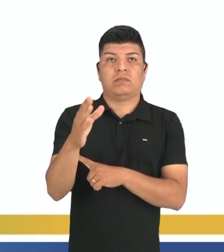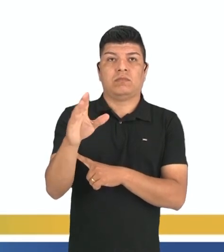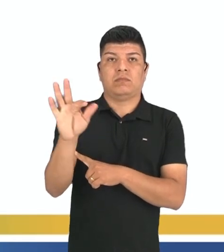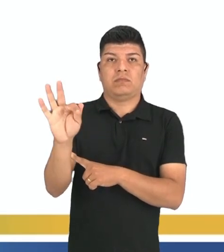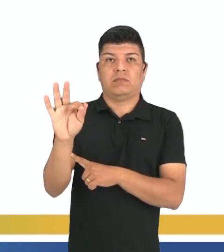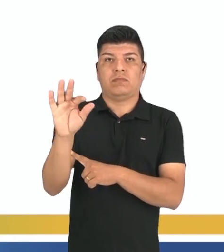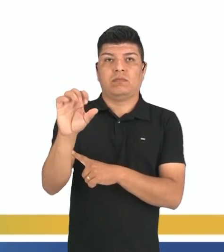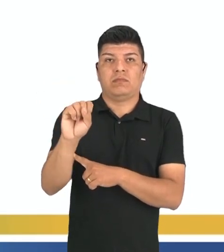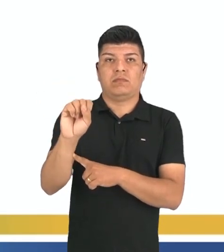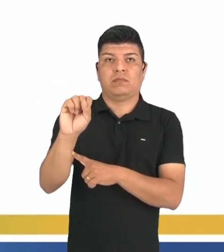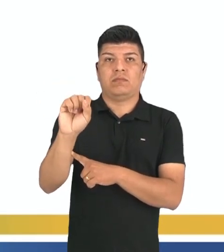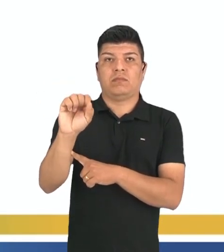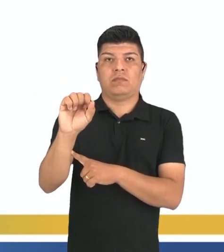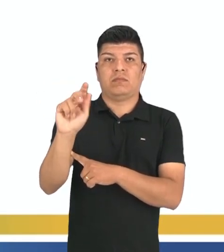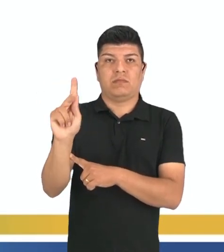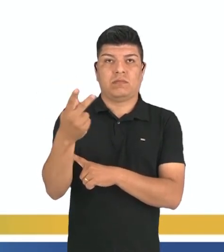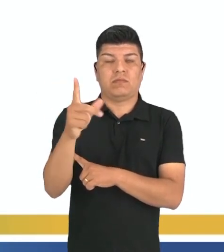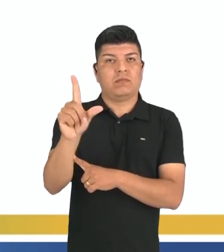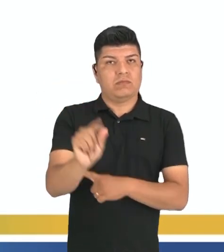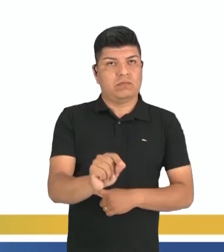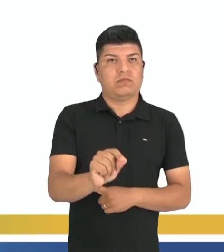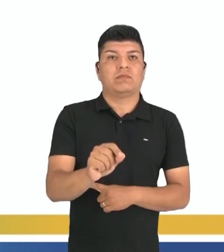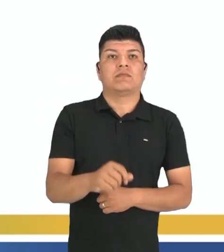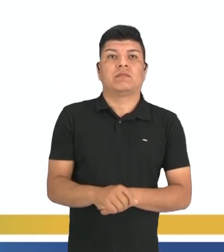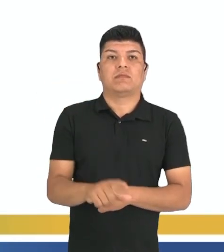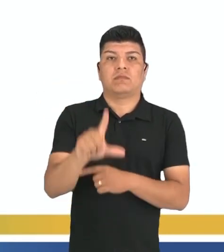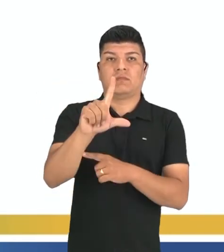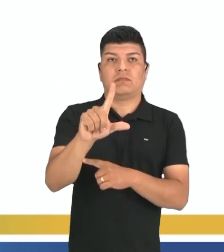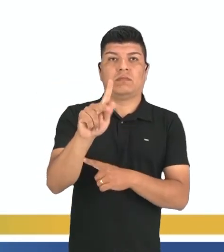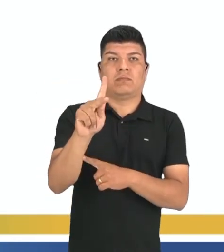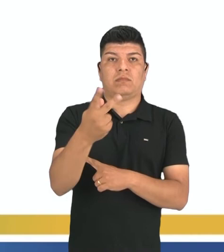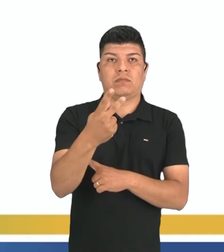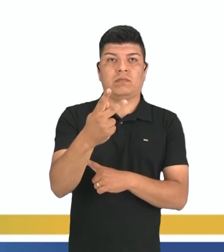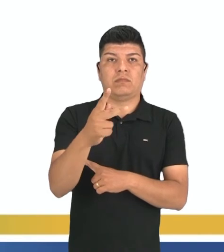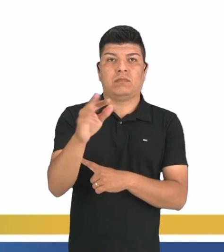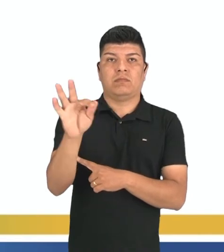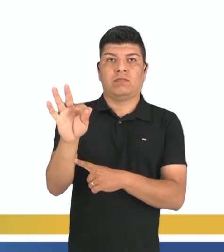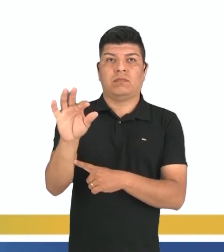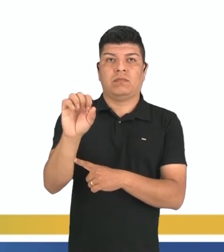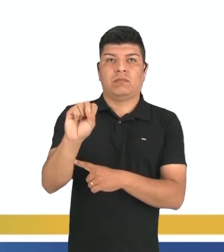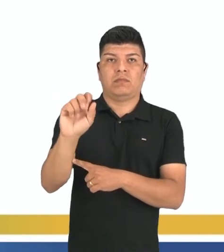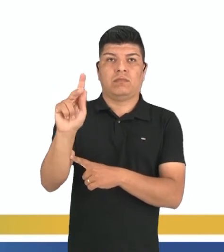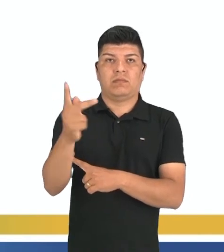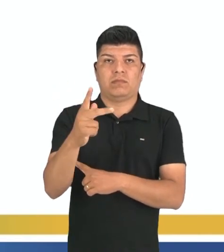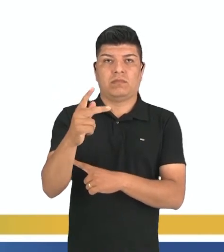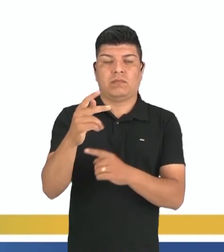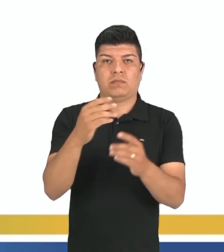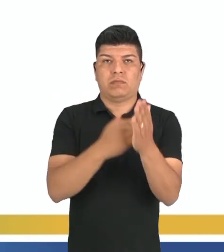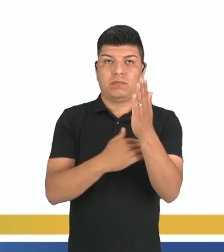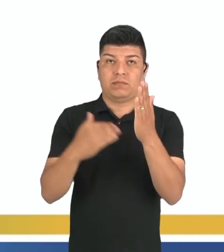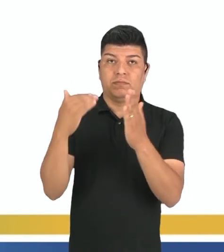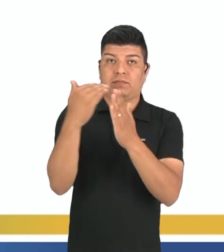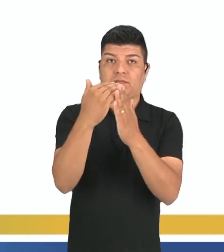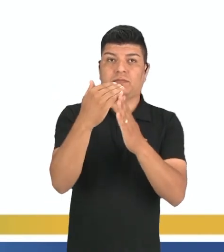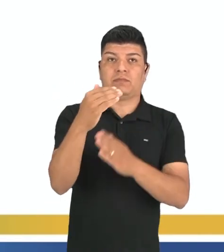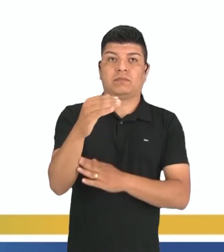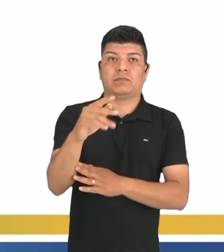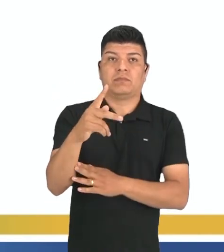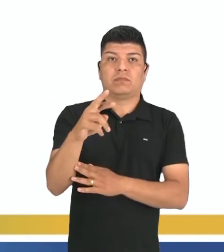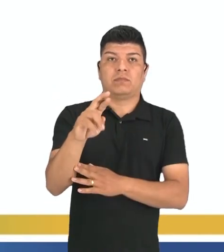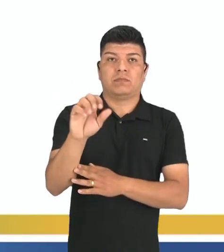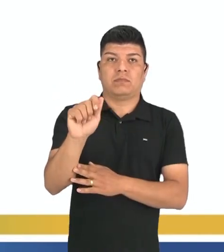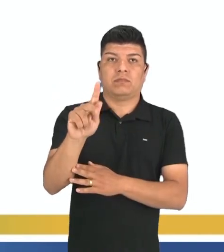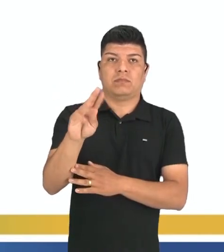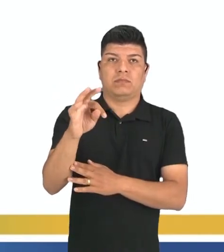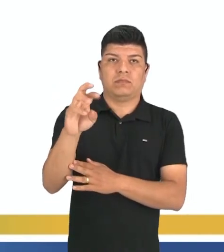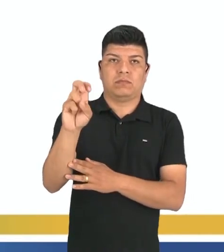FSH diminuem, letra B, LH e FSH aumentam, letra C, progesterona